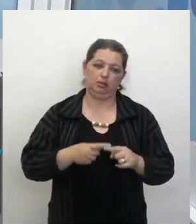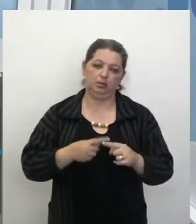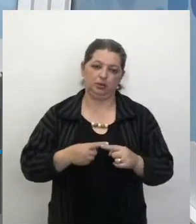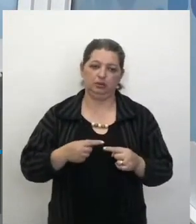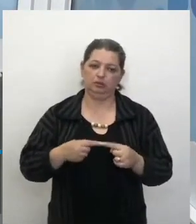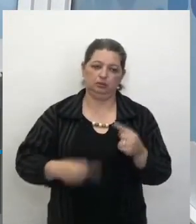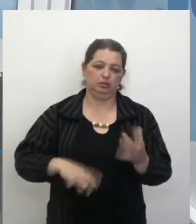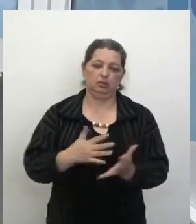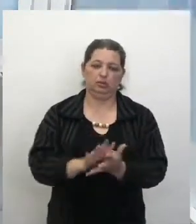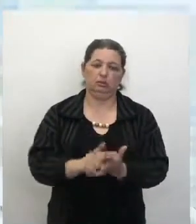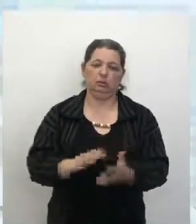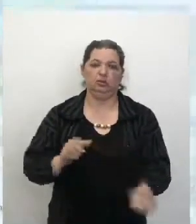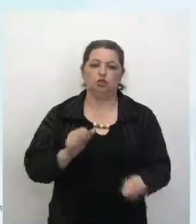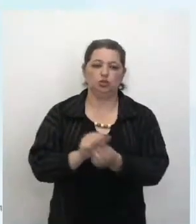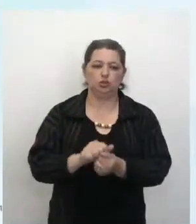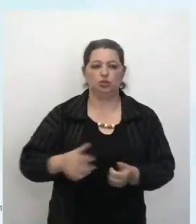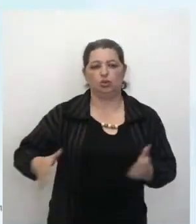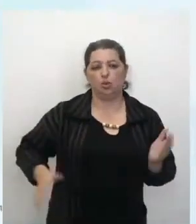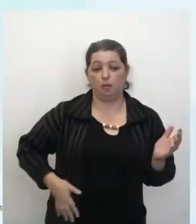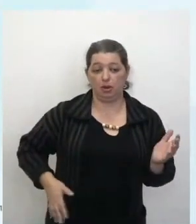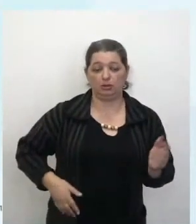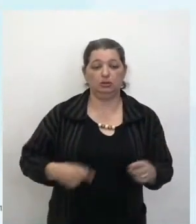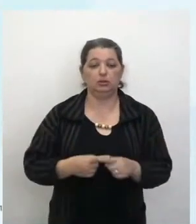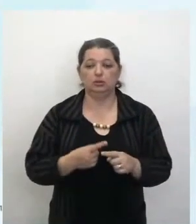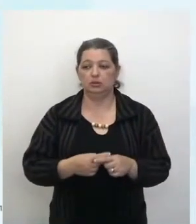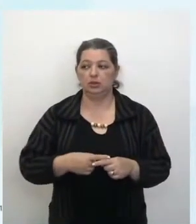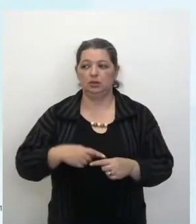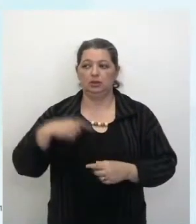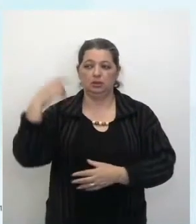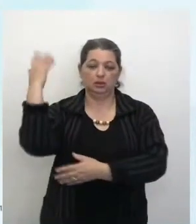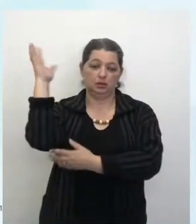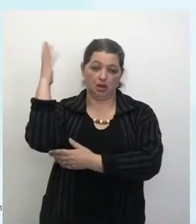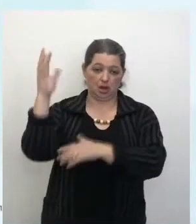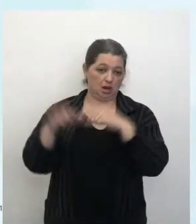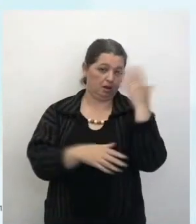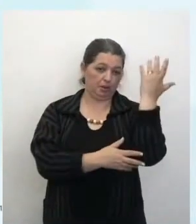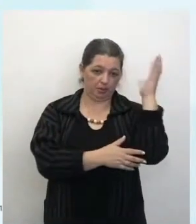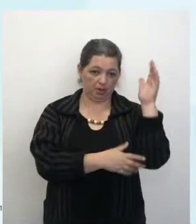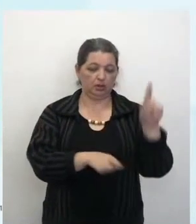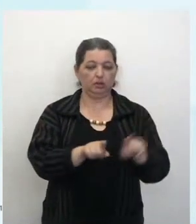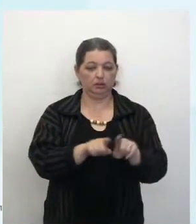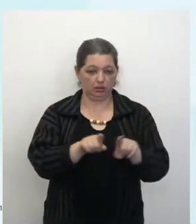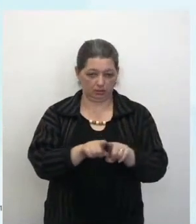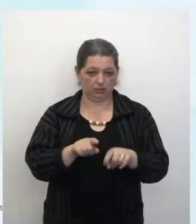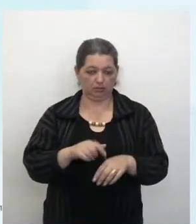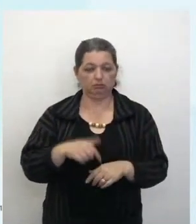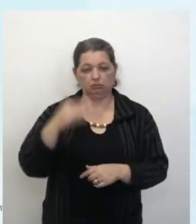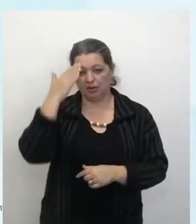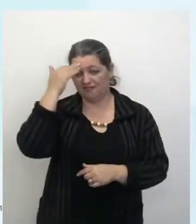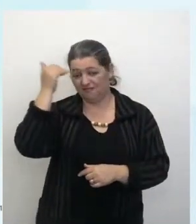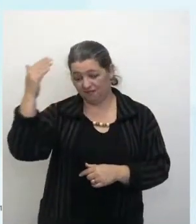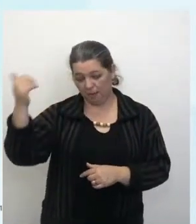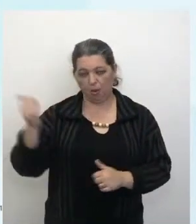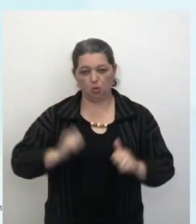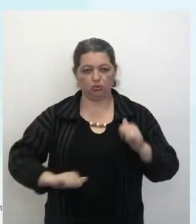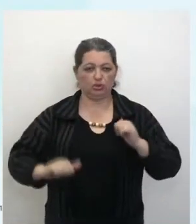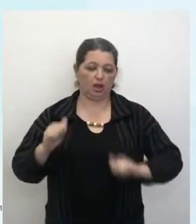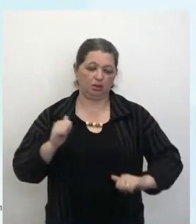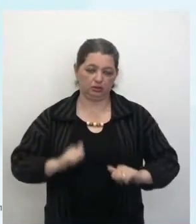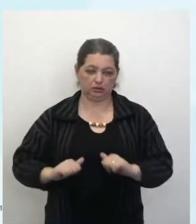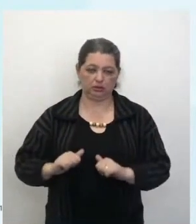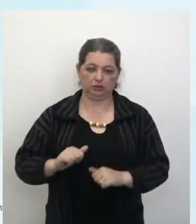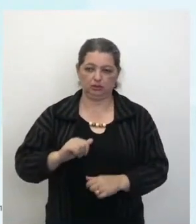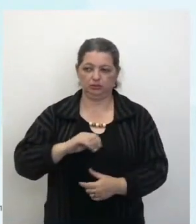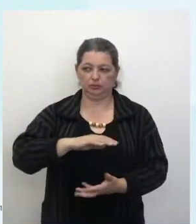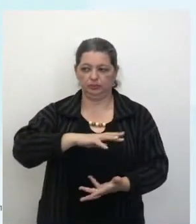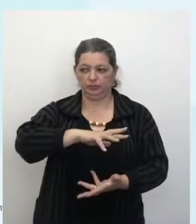questão da malandragem a gente tem a Carmen Miranda a maior e mais consagrada artista internacional da